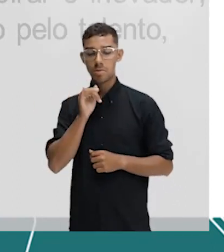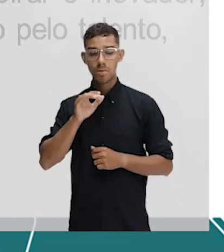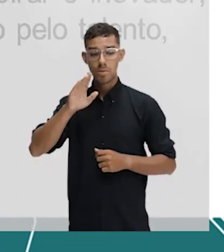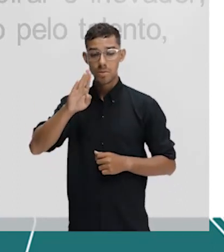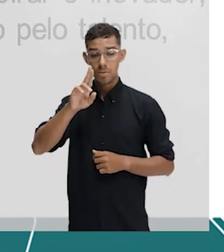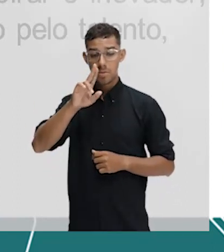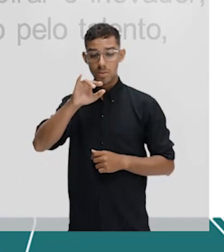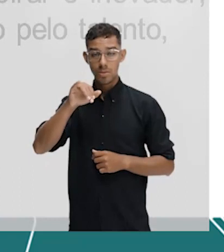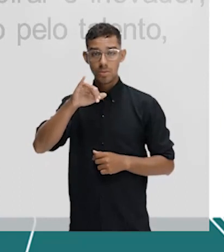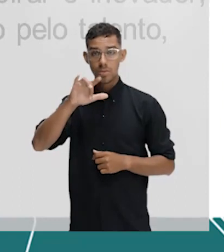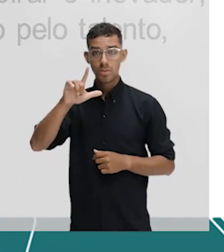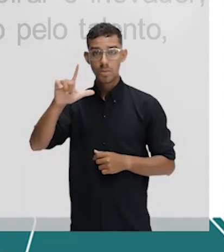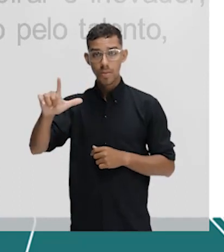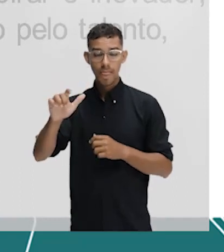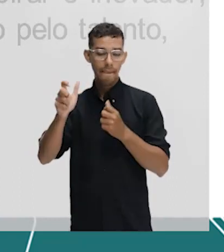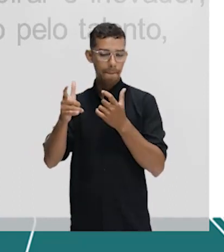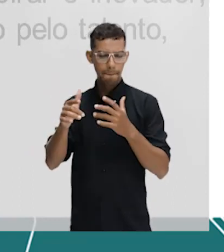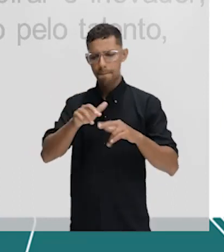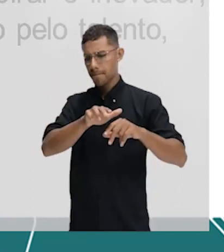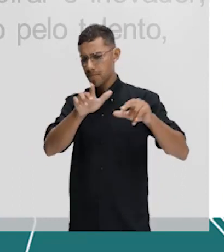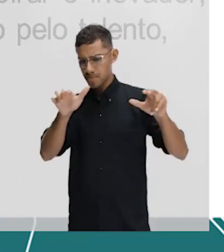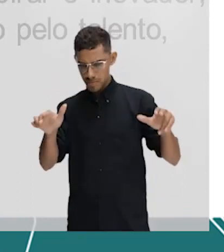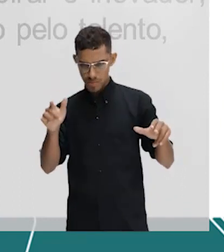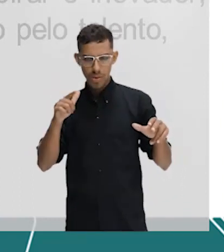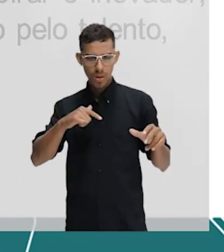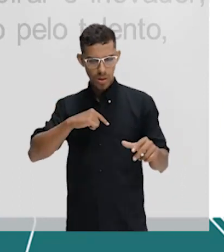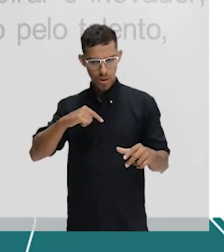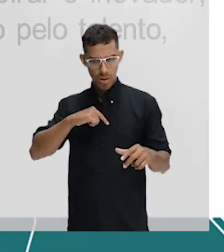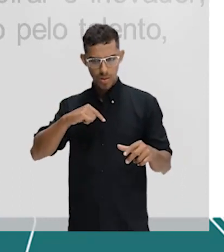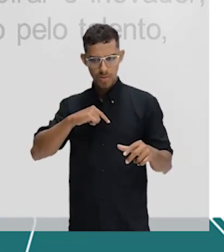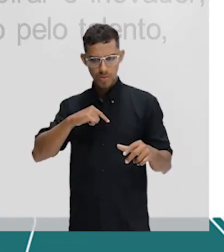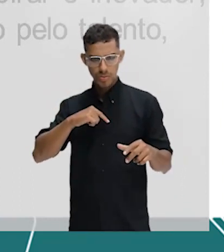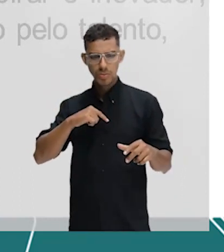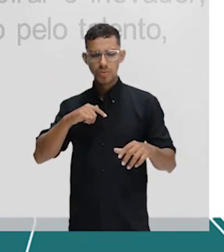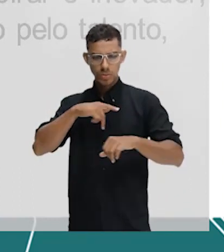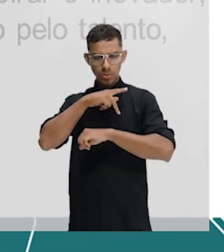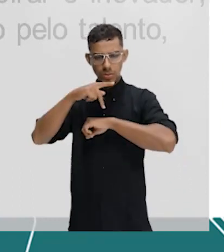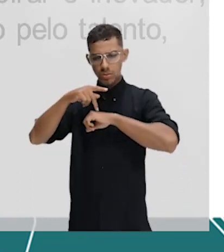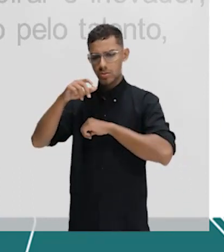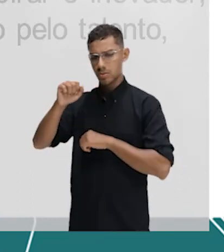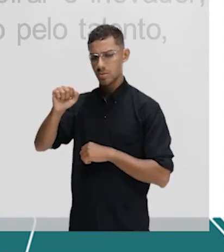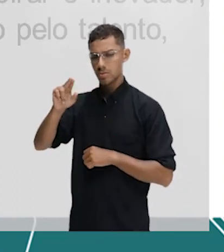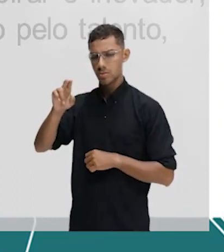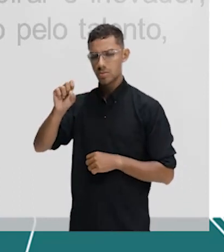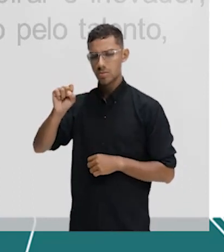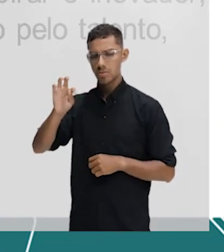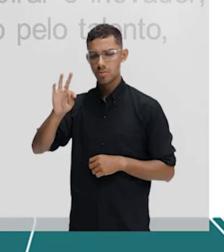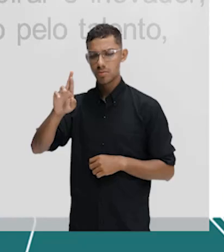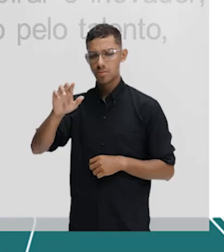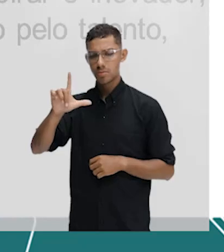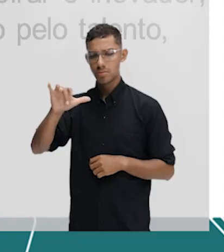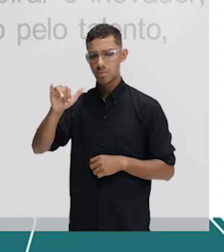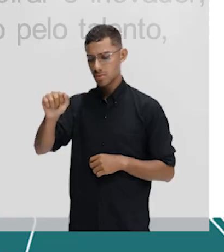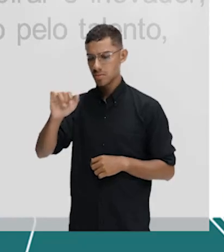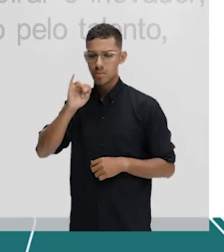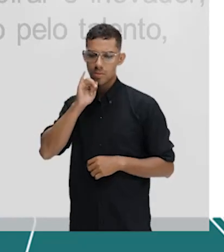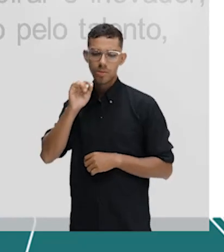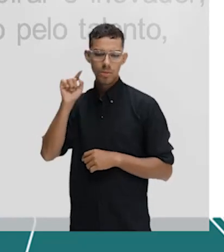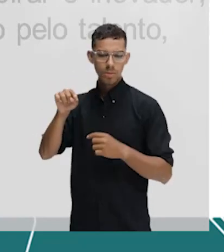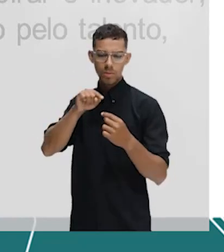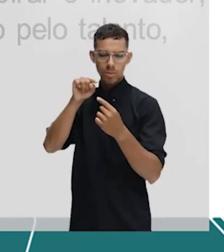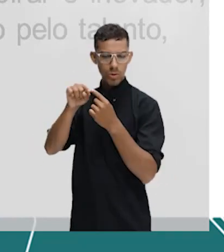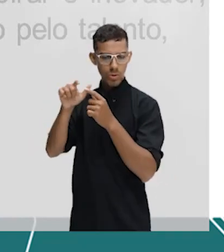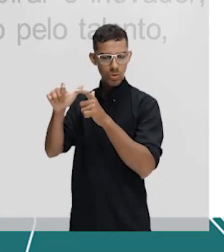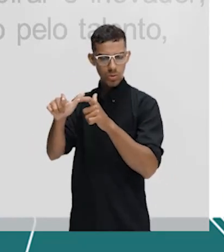tem muito desse processo nativo aborígene na Austrália, é uma divindade criadora. É exatamente esse o objetivo do local.